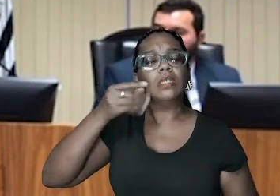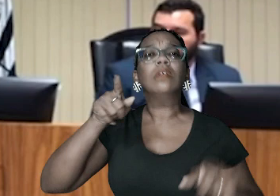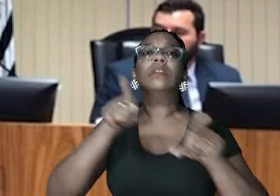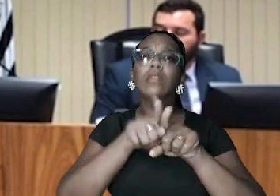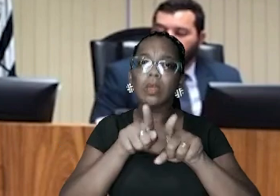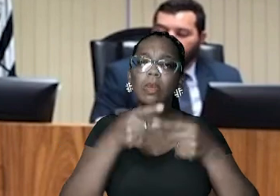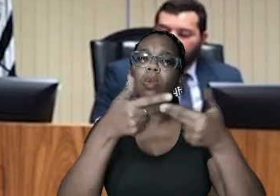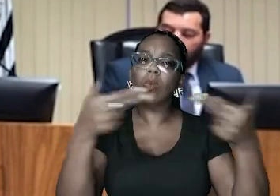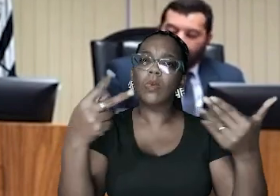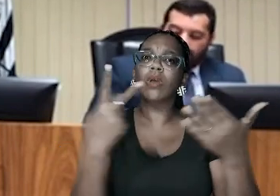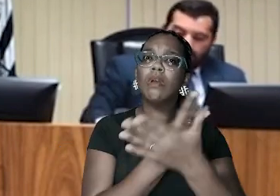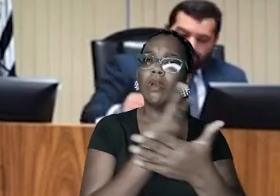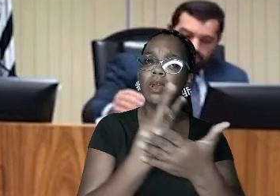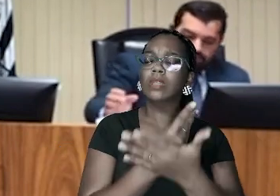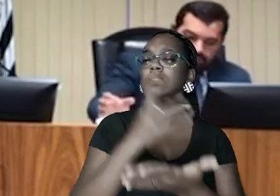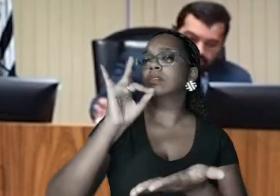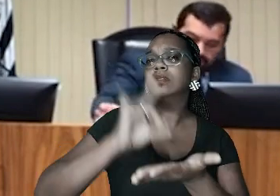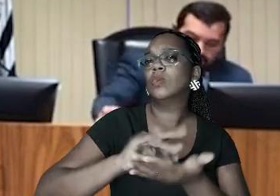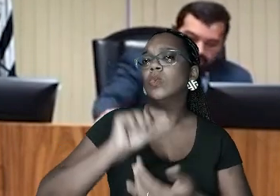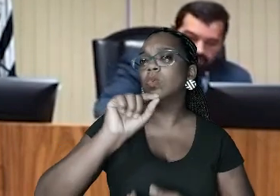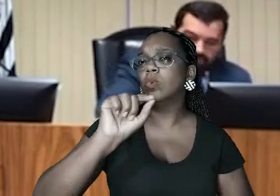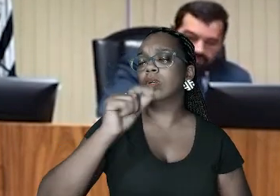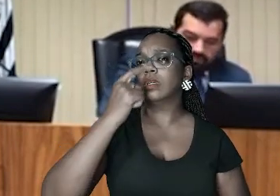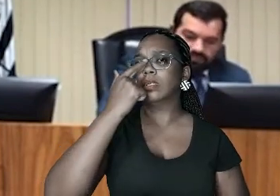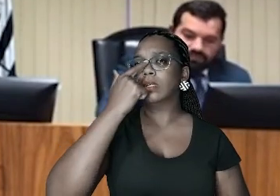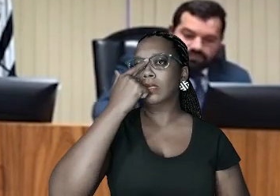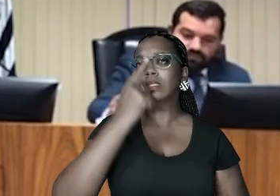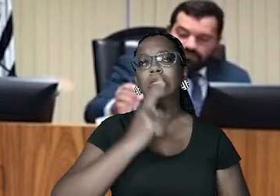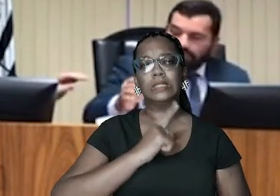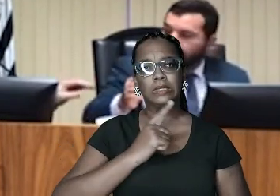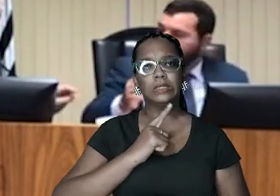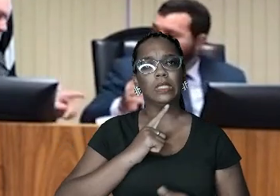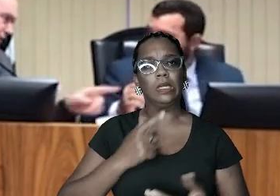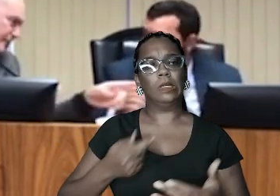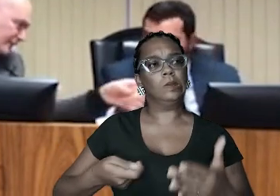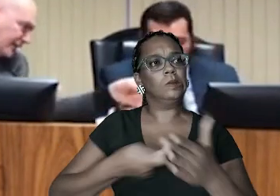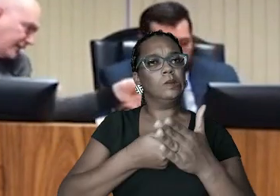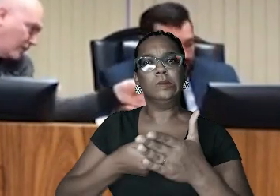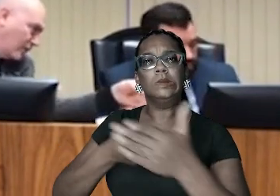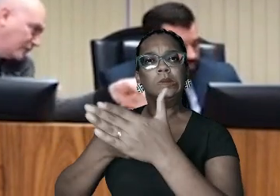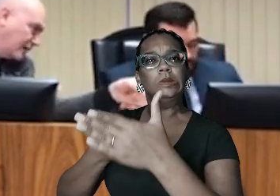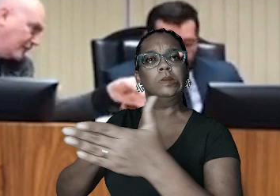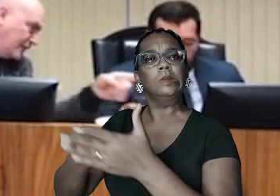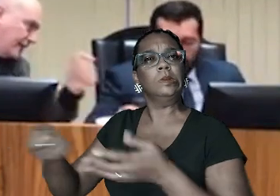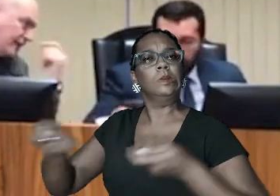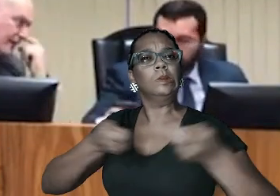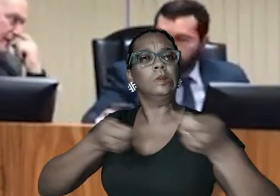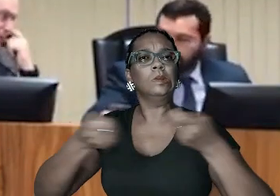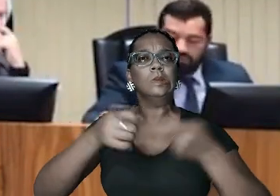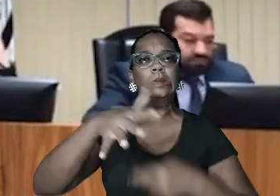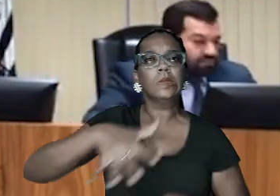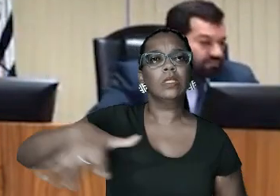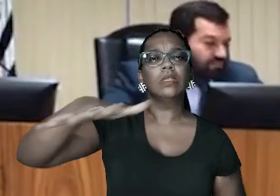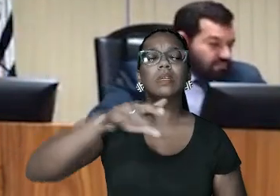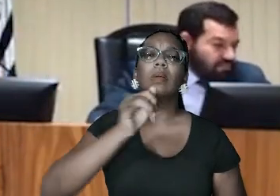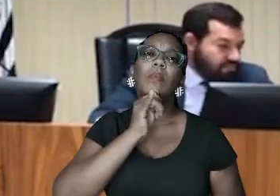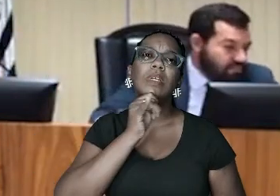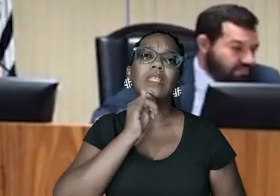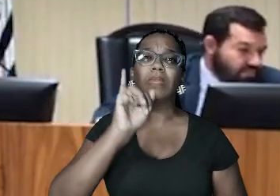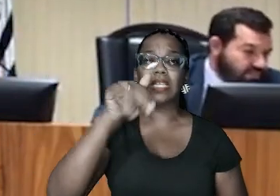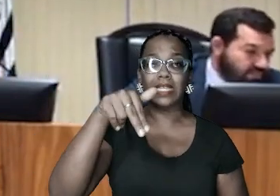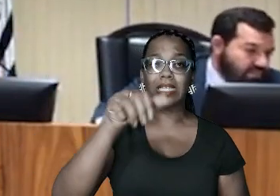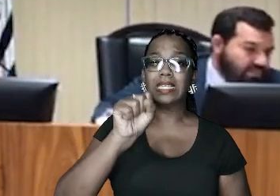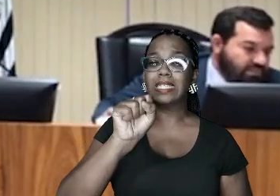acomodado em que nós vivemos como há também alguma coisa errada no fato de que nós temos tantas condenações